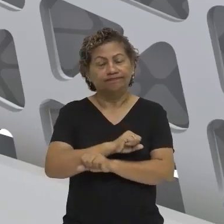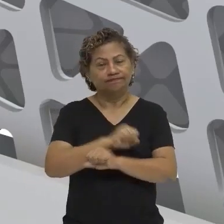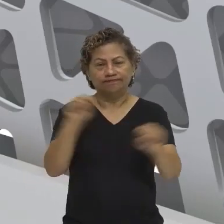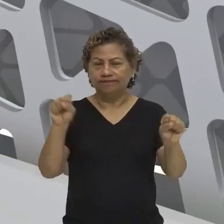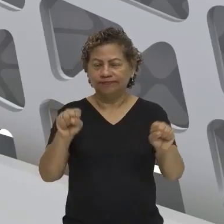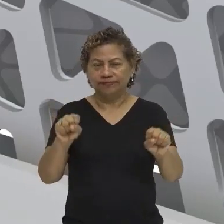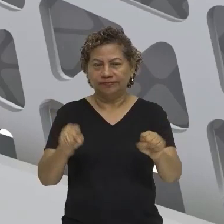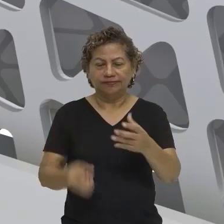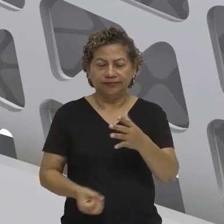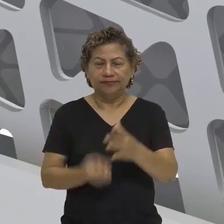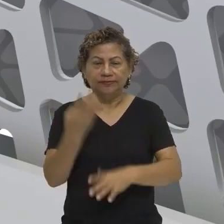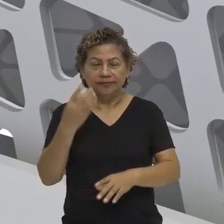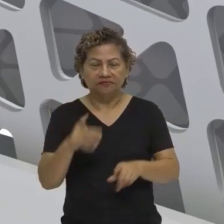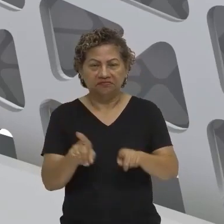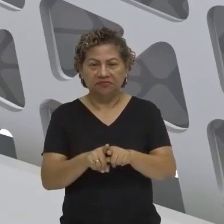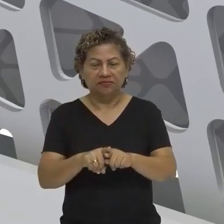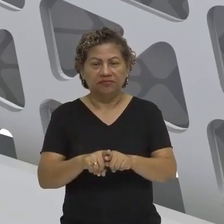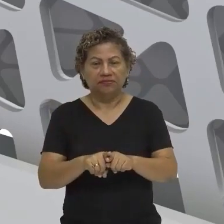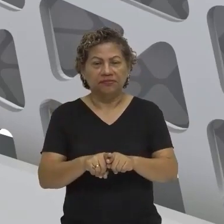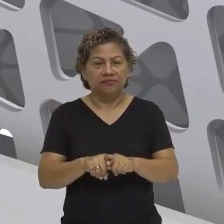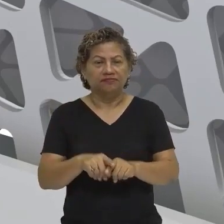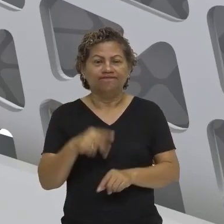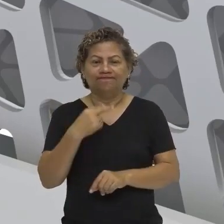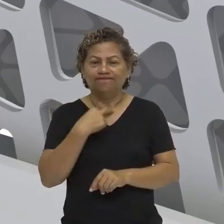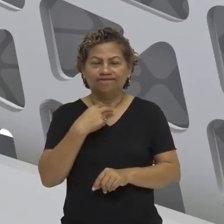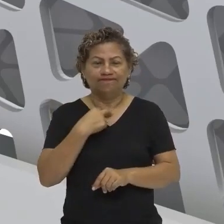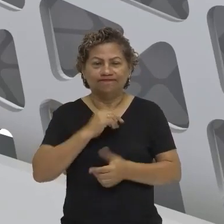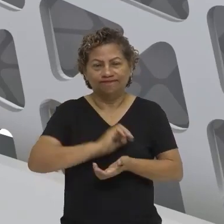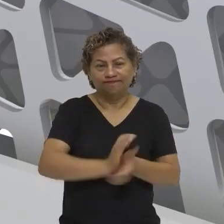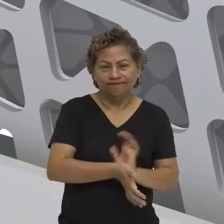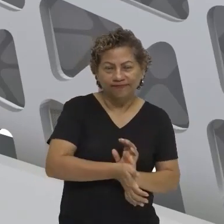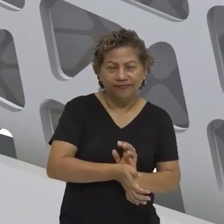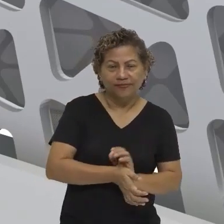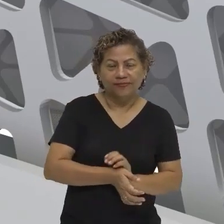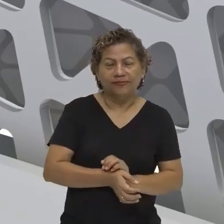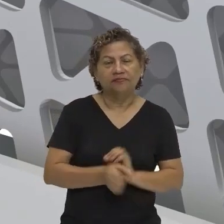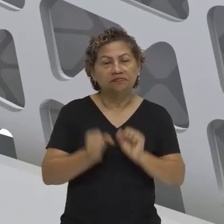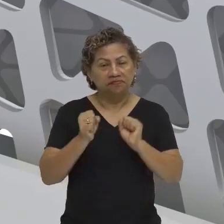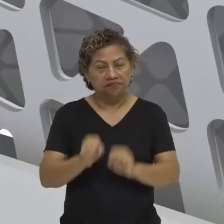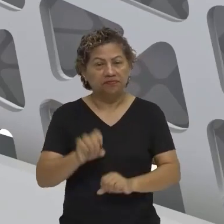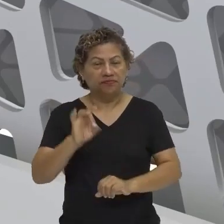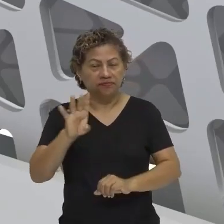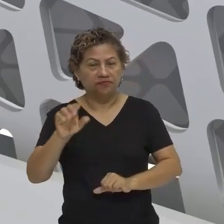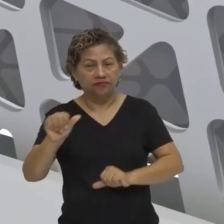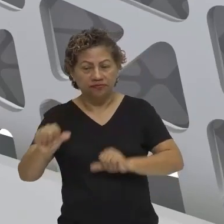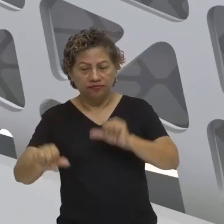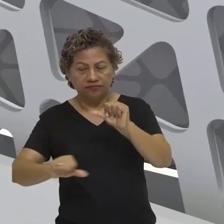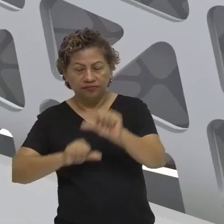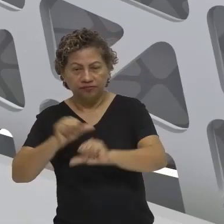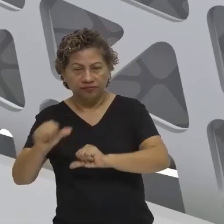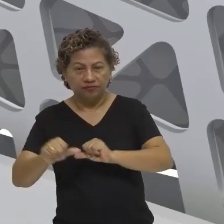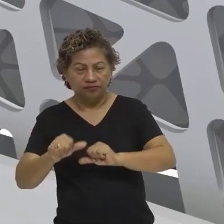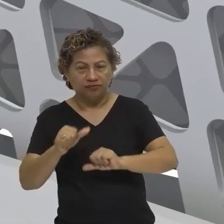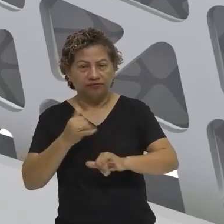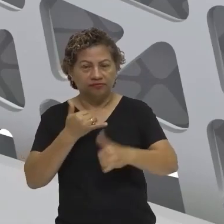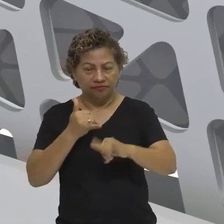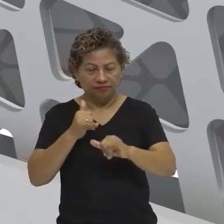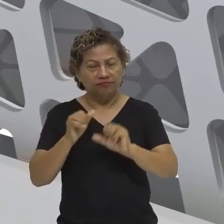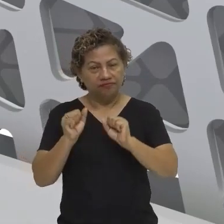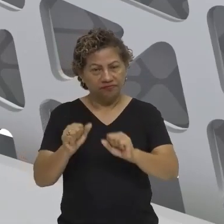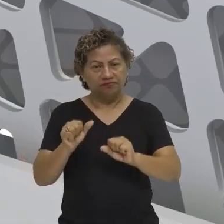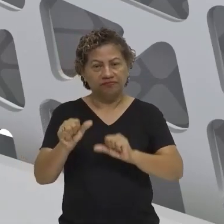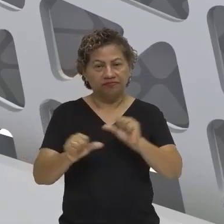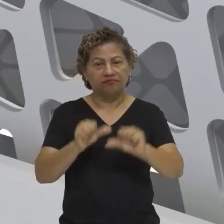pode ser destruída. Ela só pode ser transformada de uma forma para outra, de uma modalidade para outra.